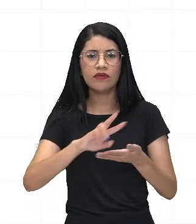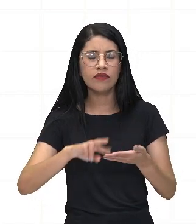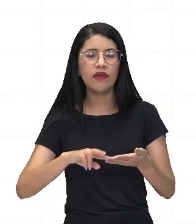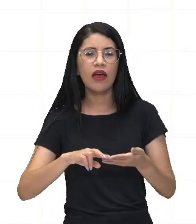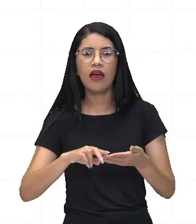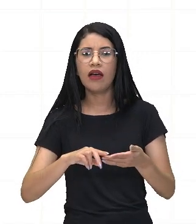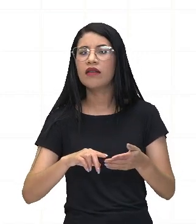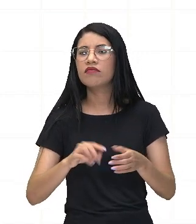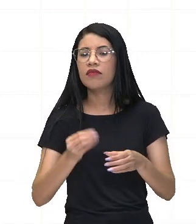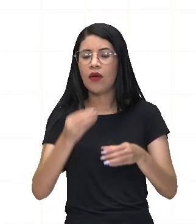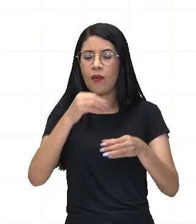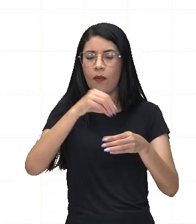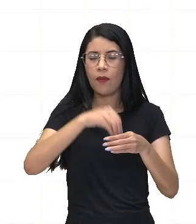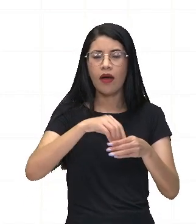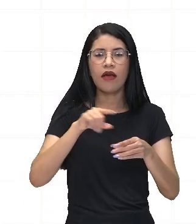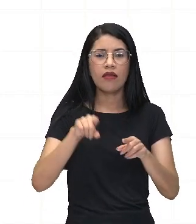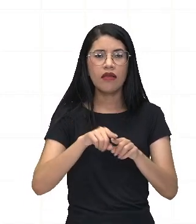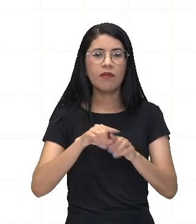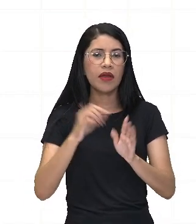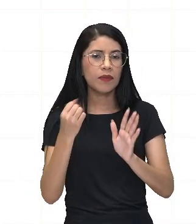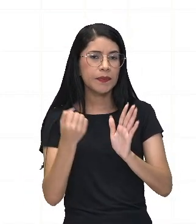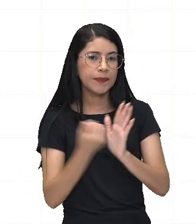selo. Nós vamos ter